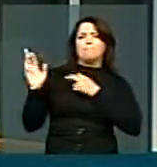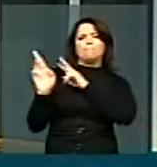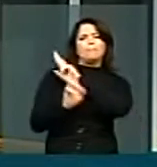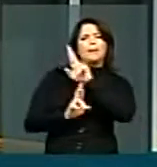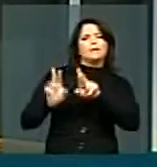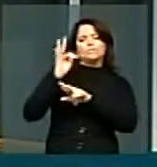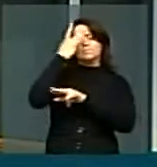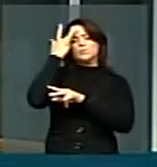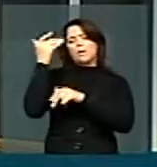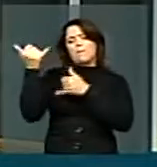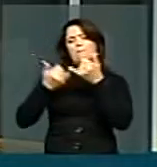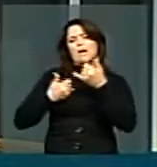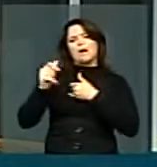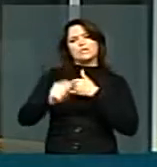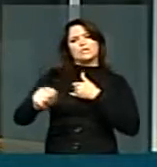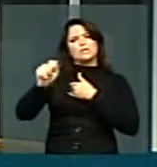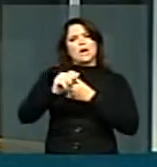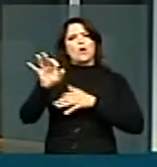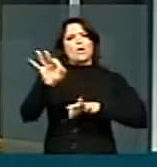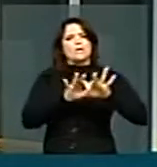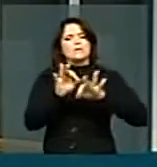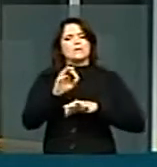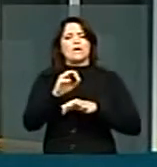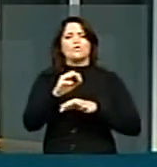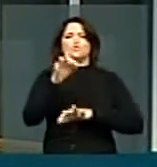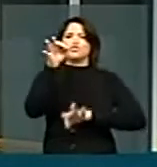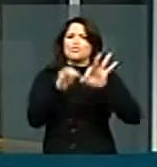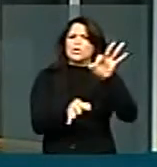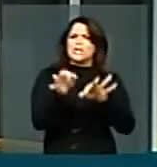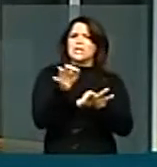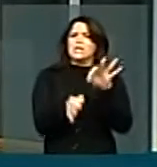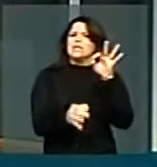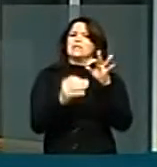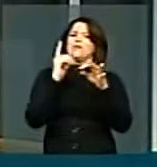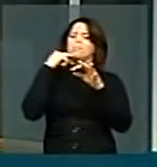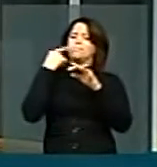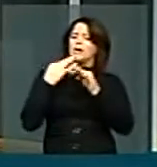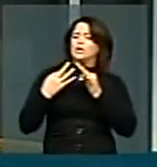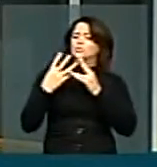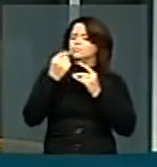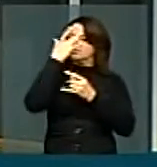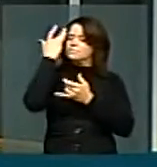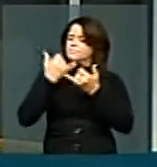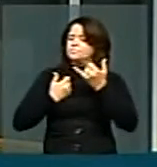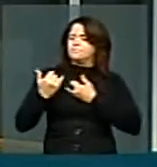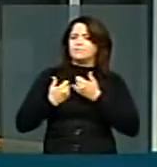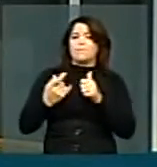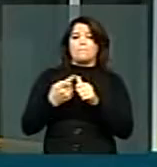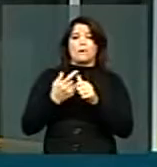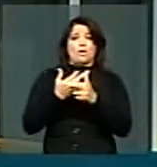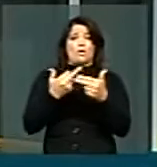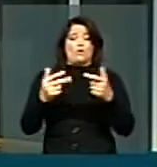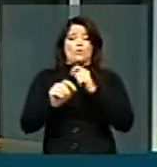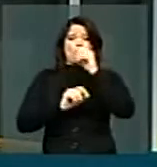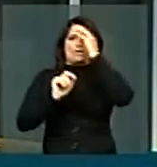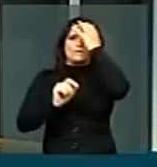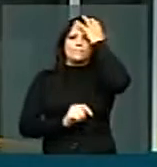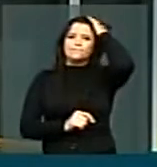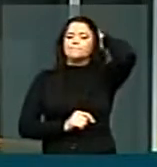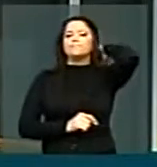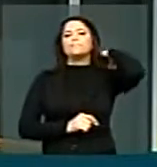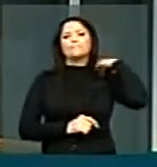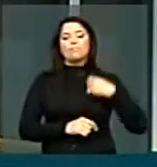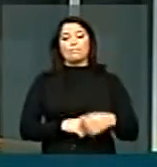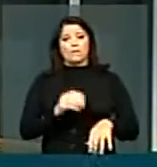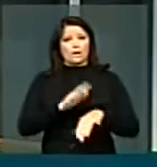representantes de associações, organizações, magistrados progressistas, advogados. Em primeiro lugar, a partir